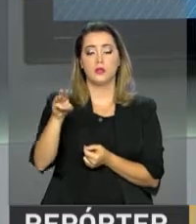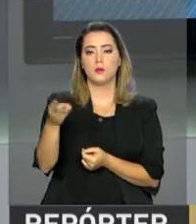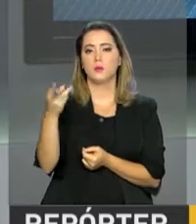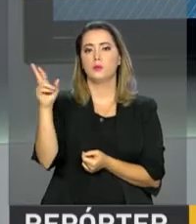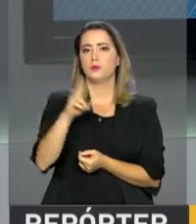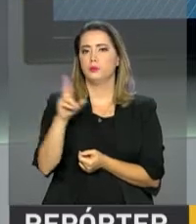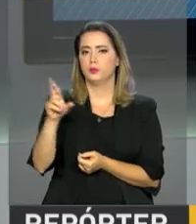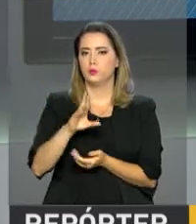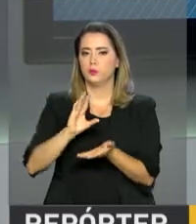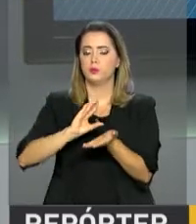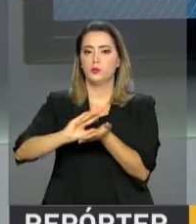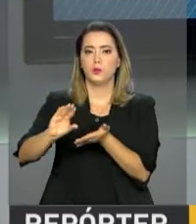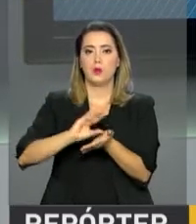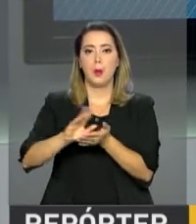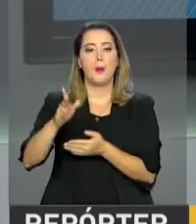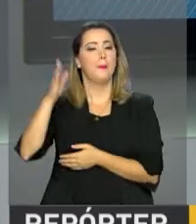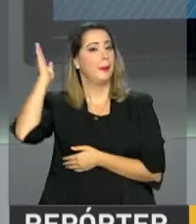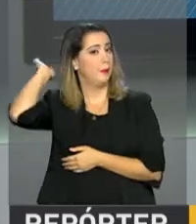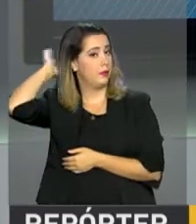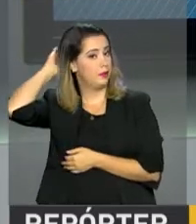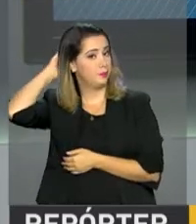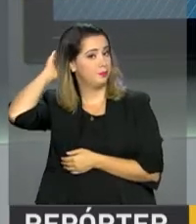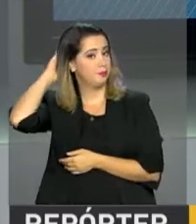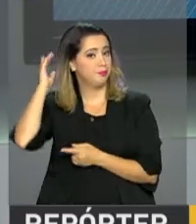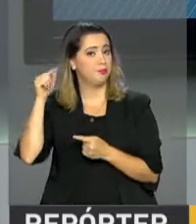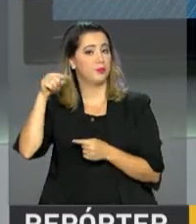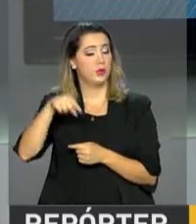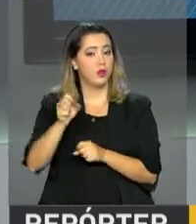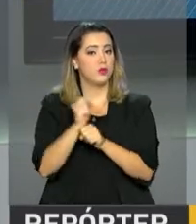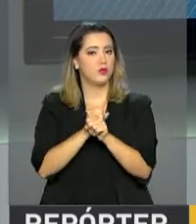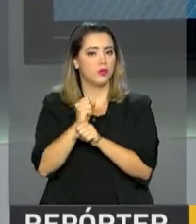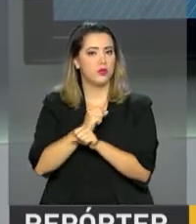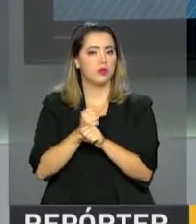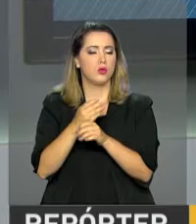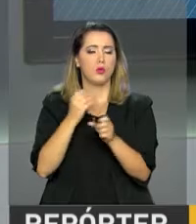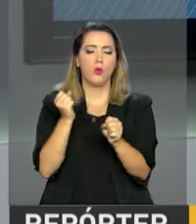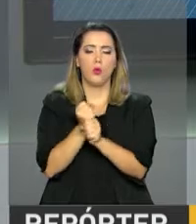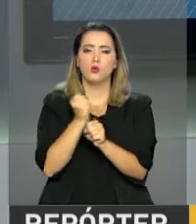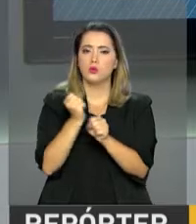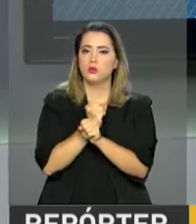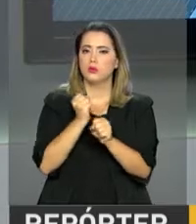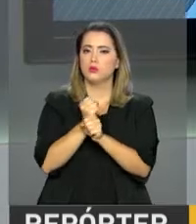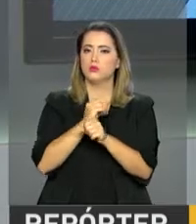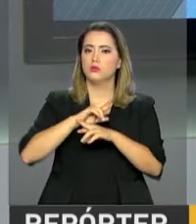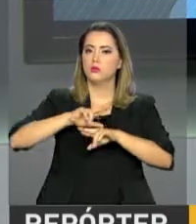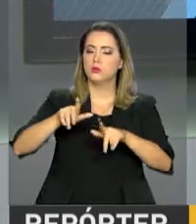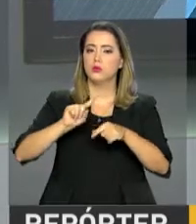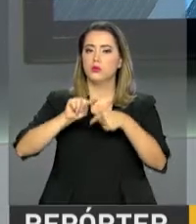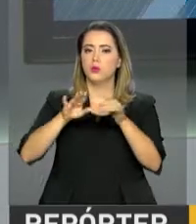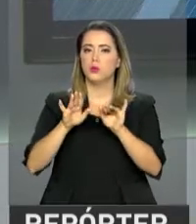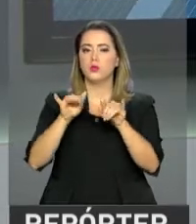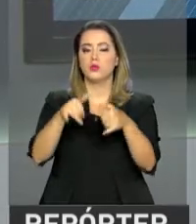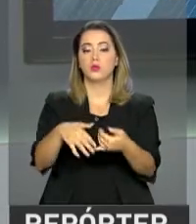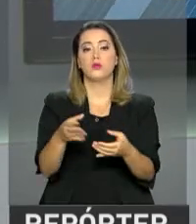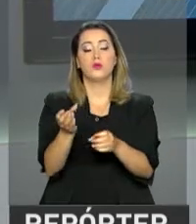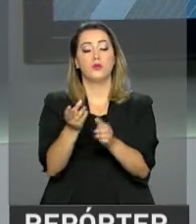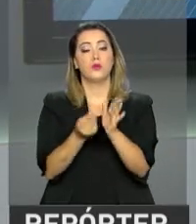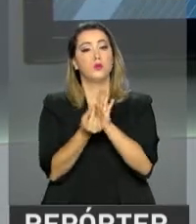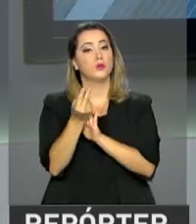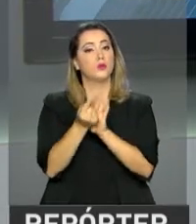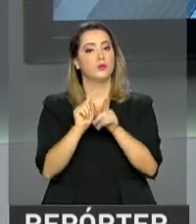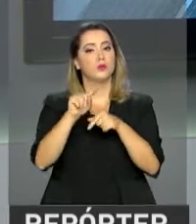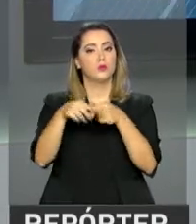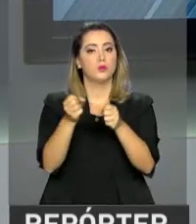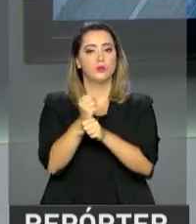de 21 milhões e 600 mil vão ser liberados ainda este ano para o início das obras eo restante está previsto no orçamento do próximo